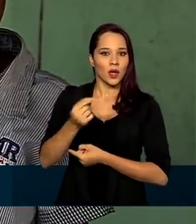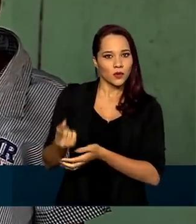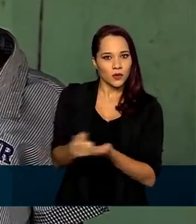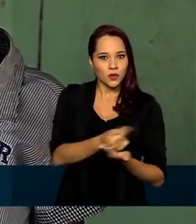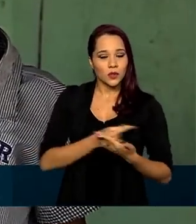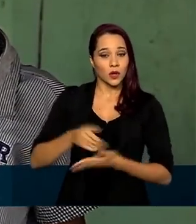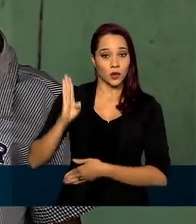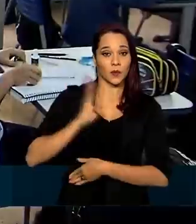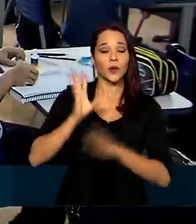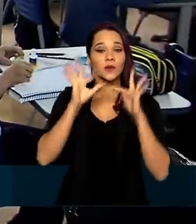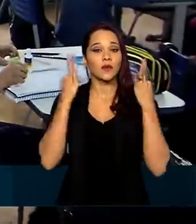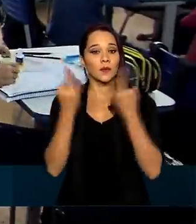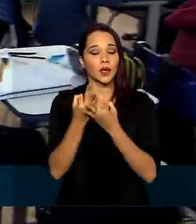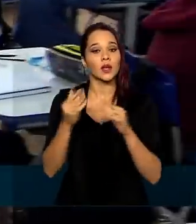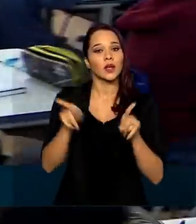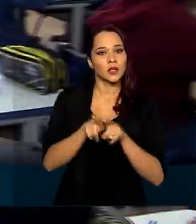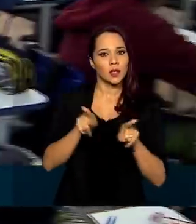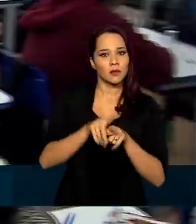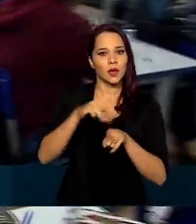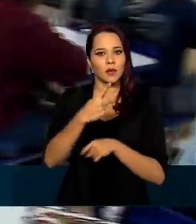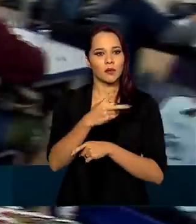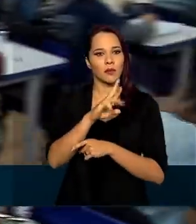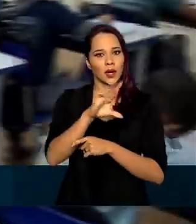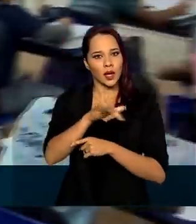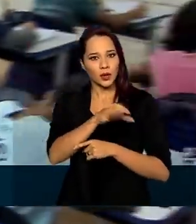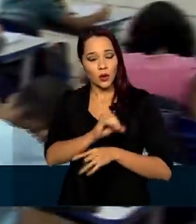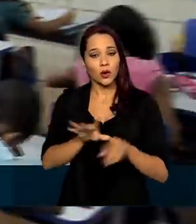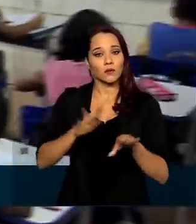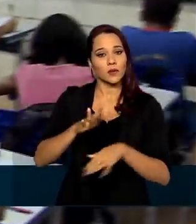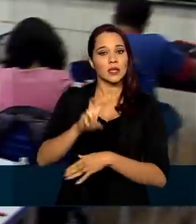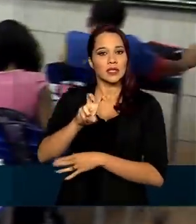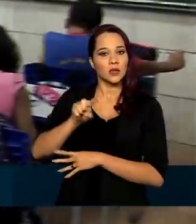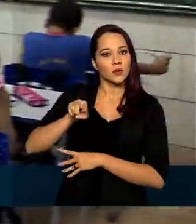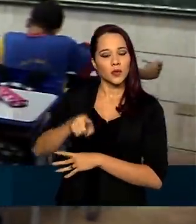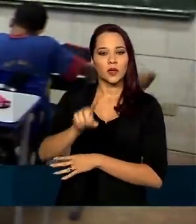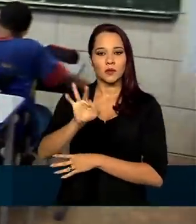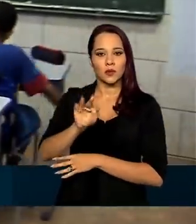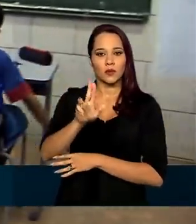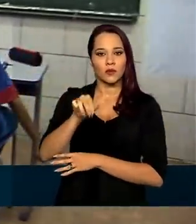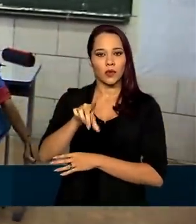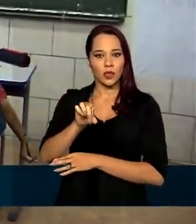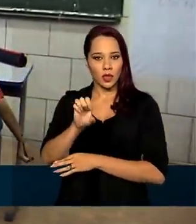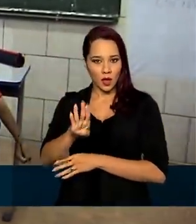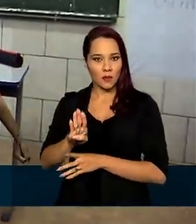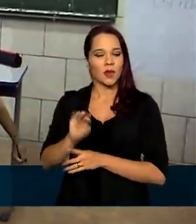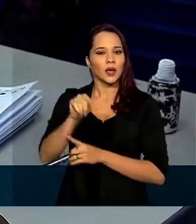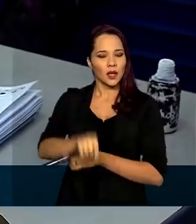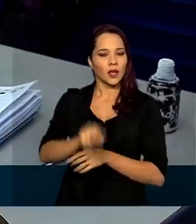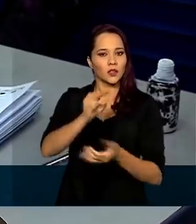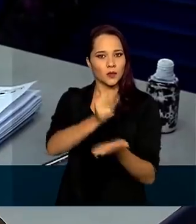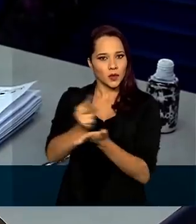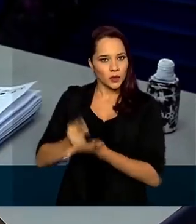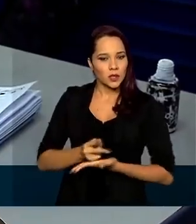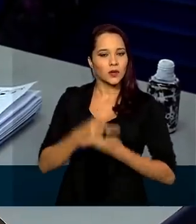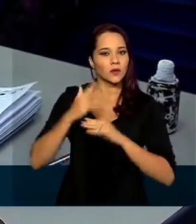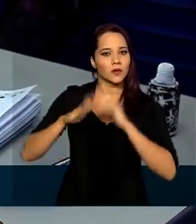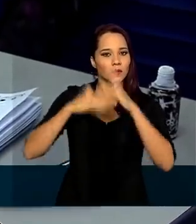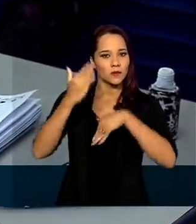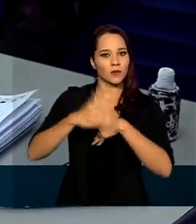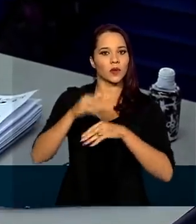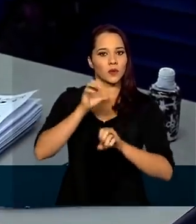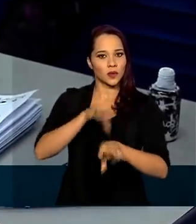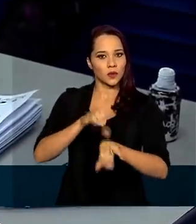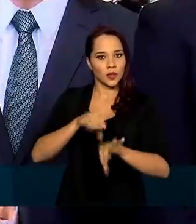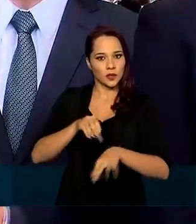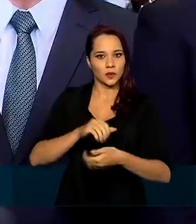recursos do Bolsa Família, precatórios e cerca de 5% do Fundeb, o Fundo de Manutenção e Desenvolvimento da